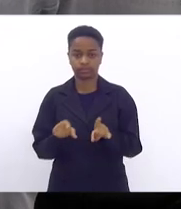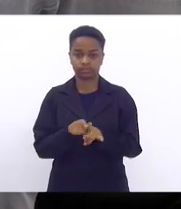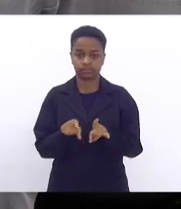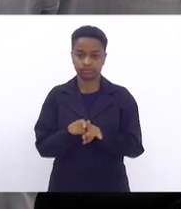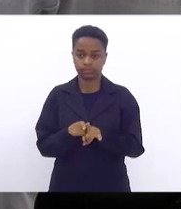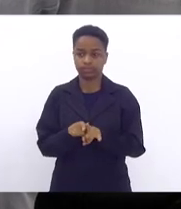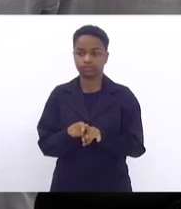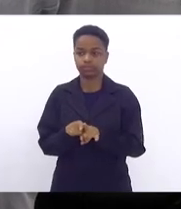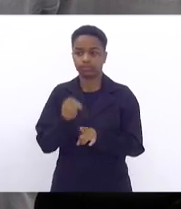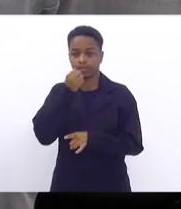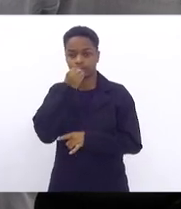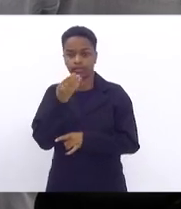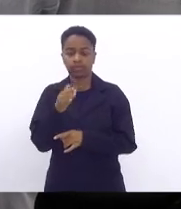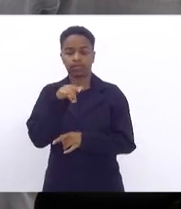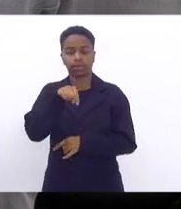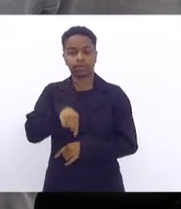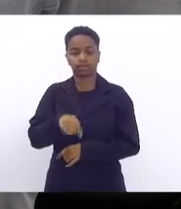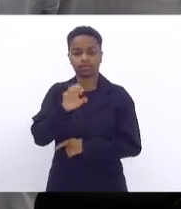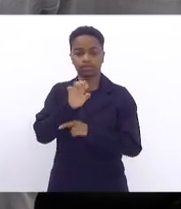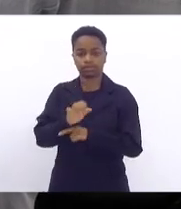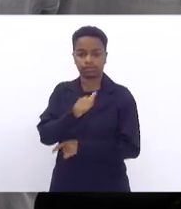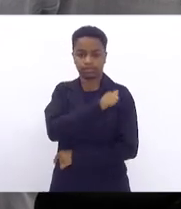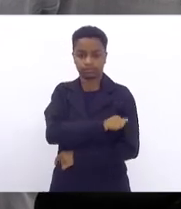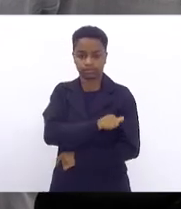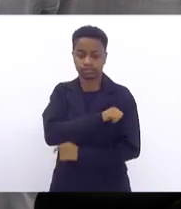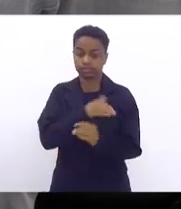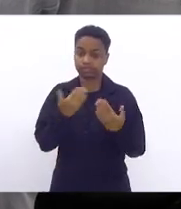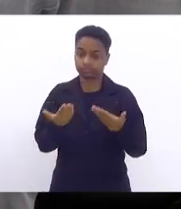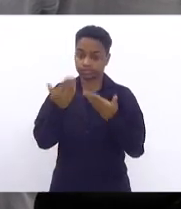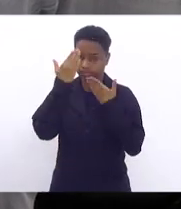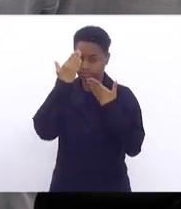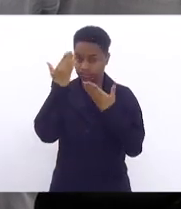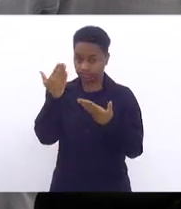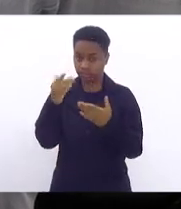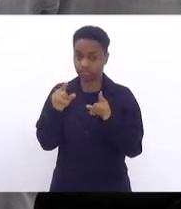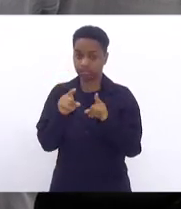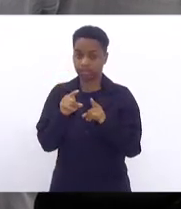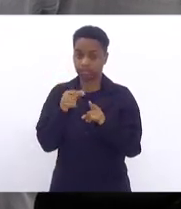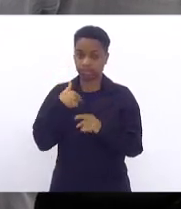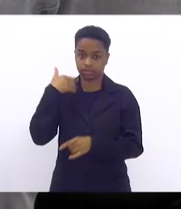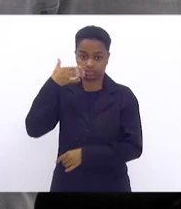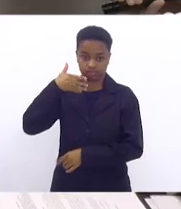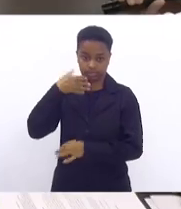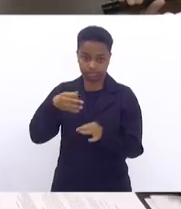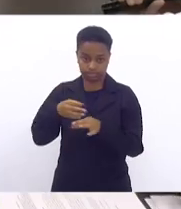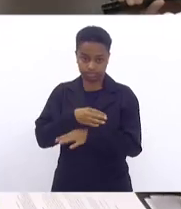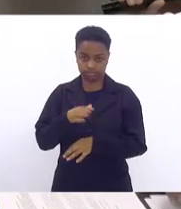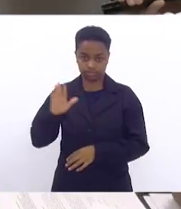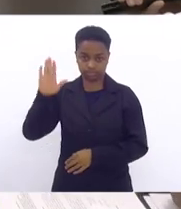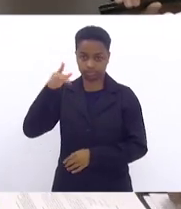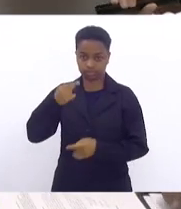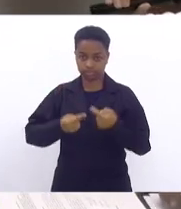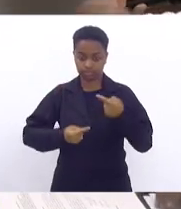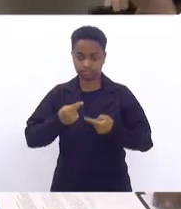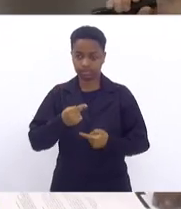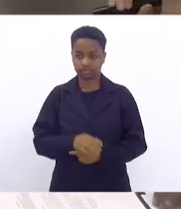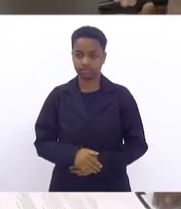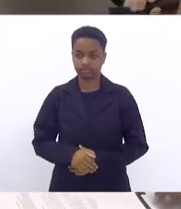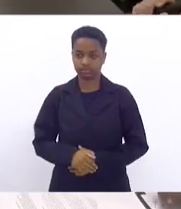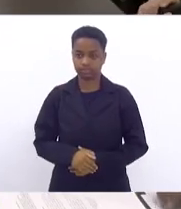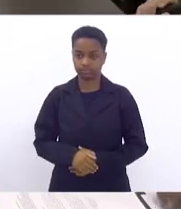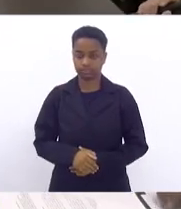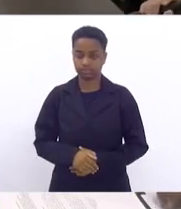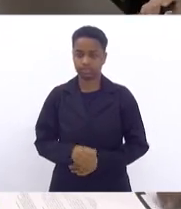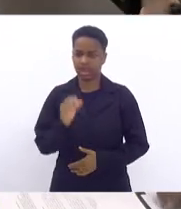grande ganho para o nosso estado do Rio de Janeiro. Então, muito obrigada por essas palavras. Presidente. Para discutir. Para discutir, deputado Carlos Bem.